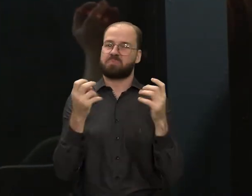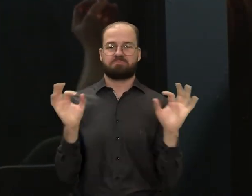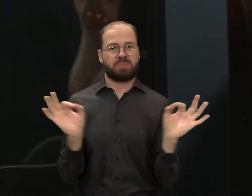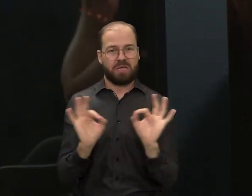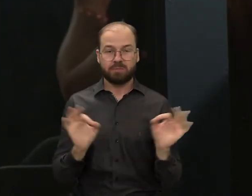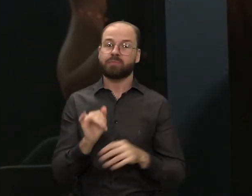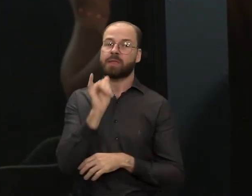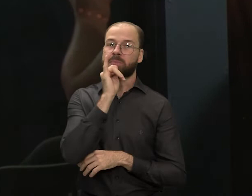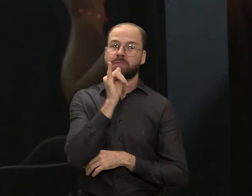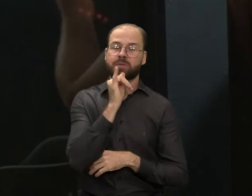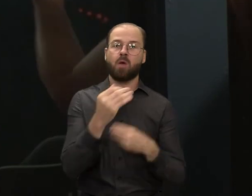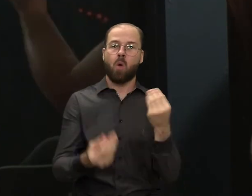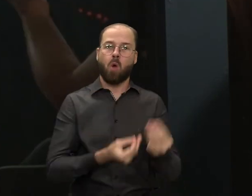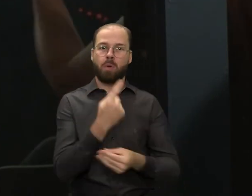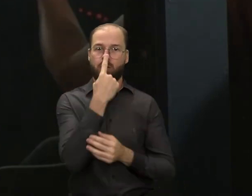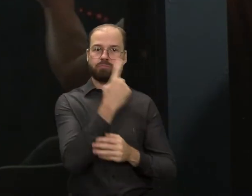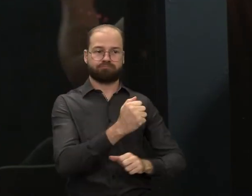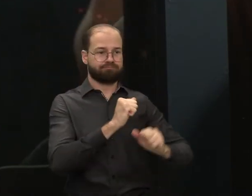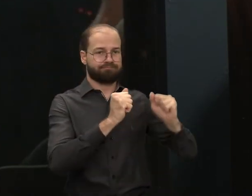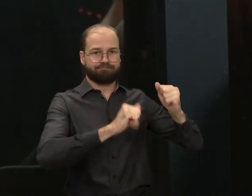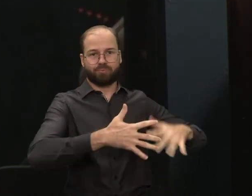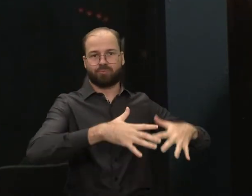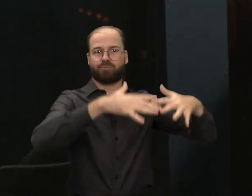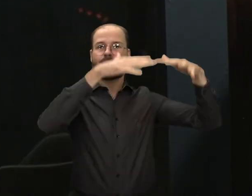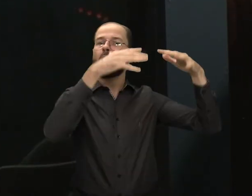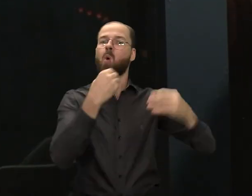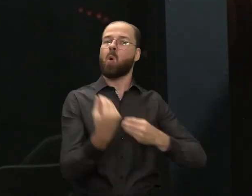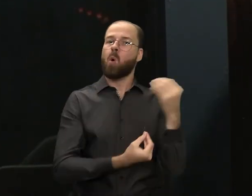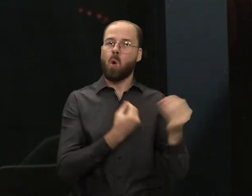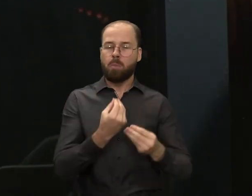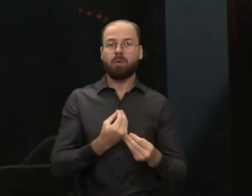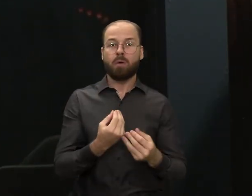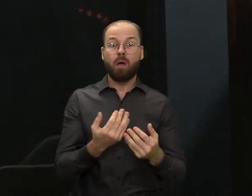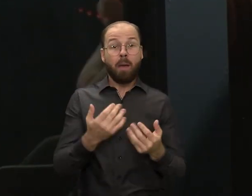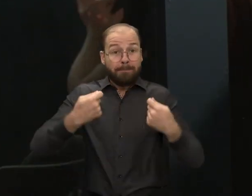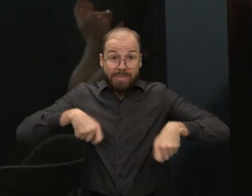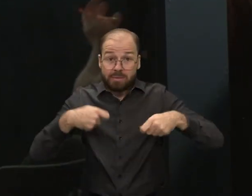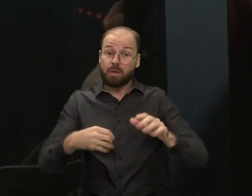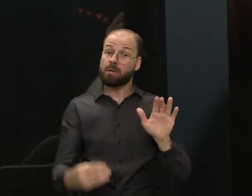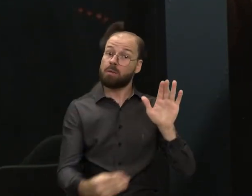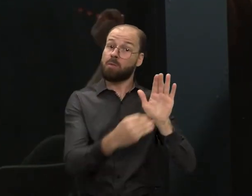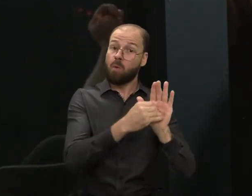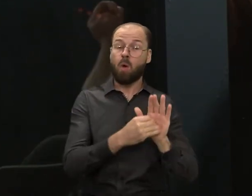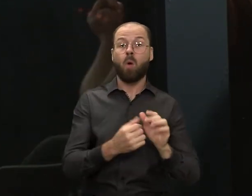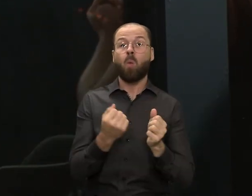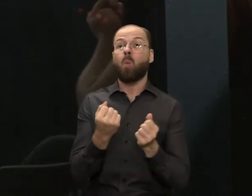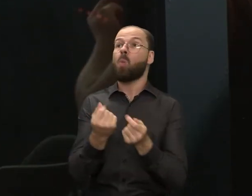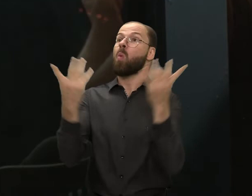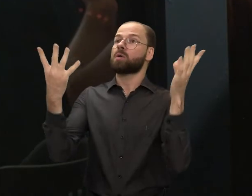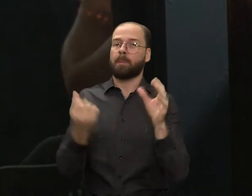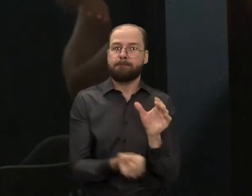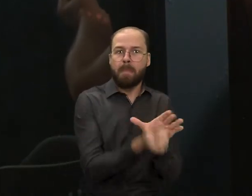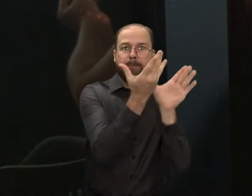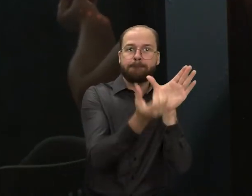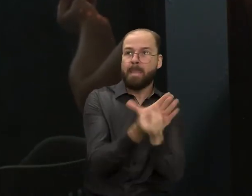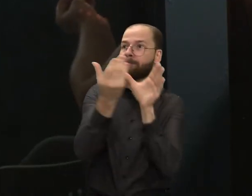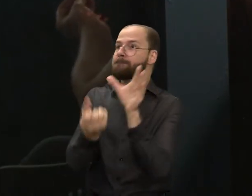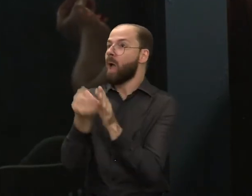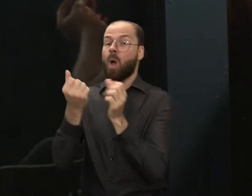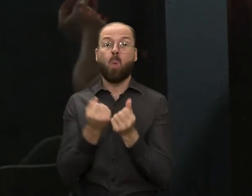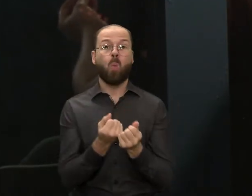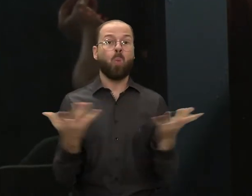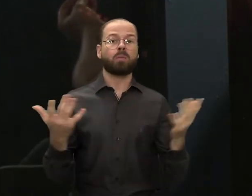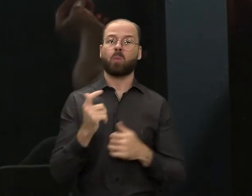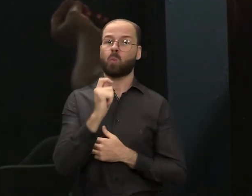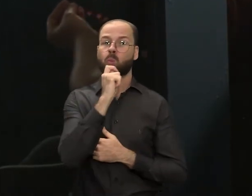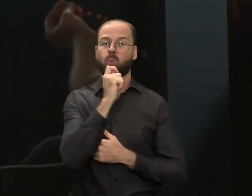sanitários, coloquem números, nós vamos construir tantos aterros sanitários nos 4 anos da gestão, né? O aterro sanitário de